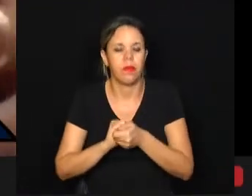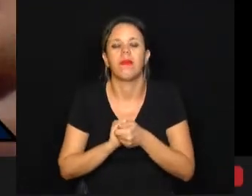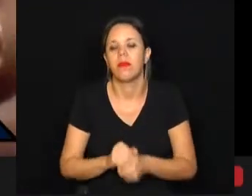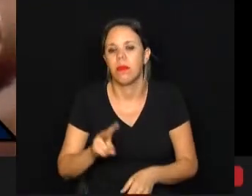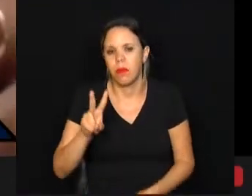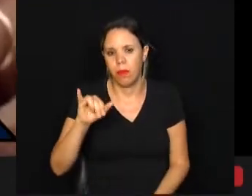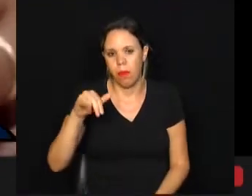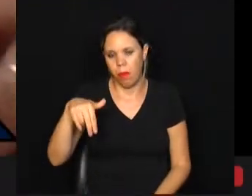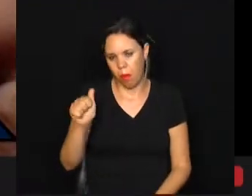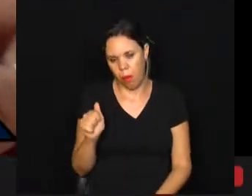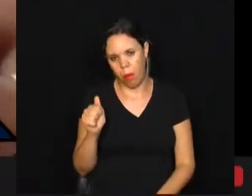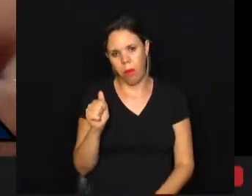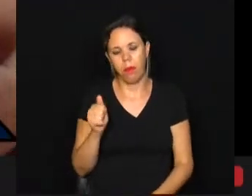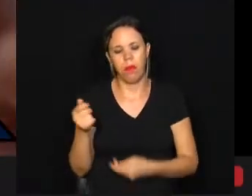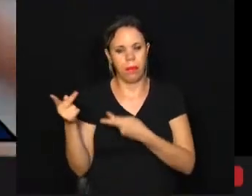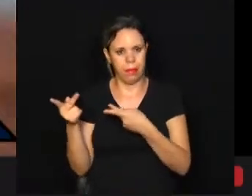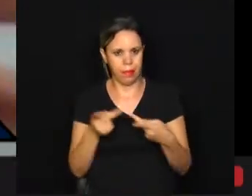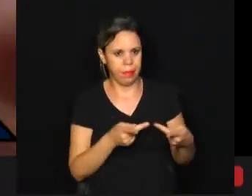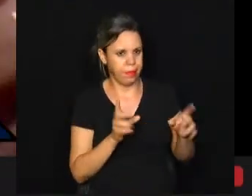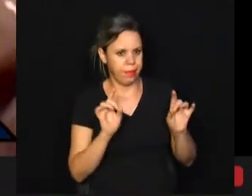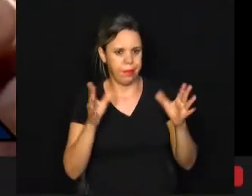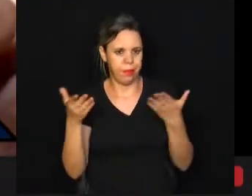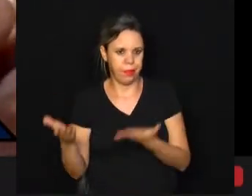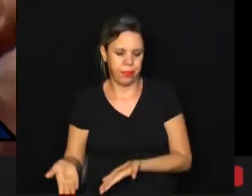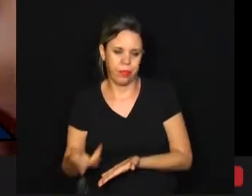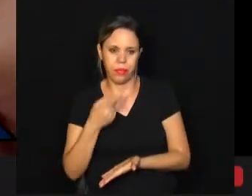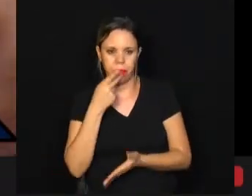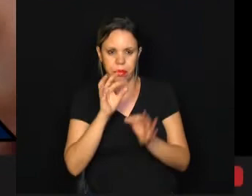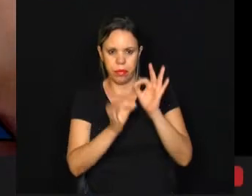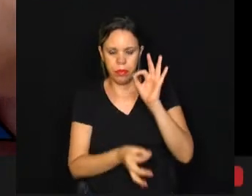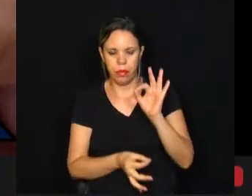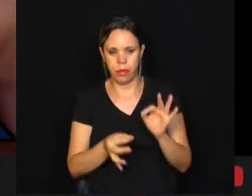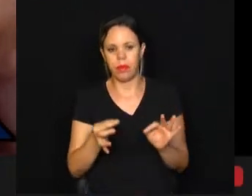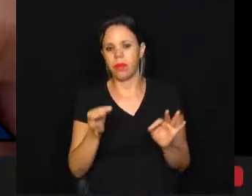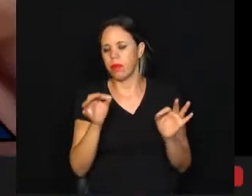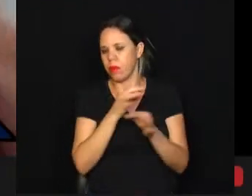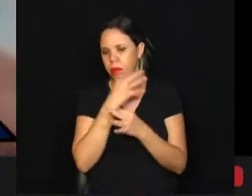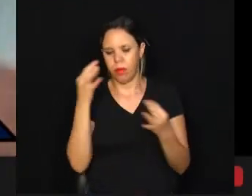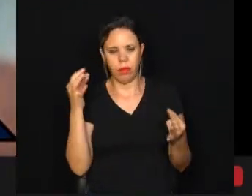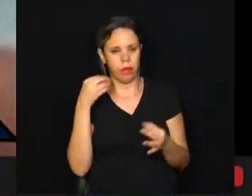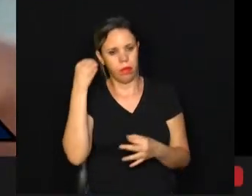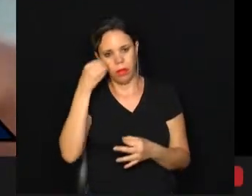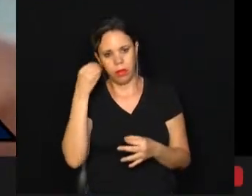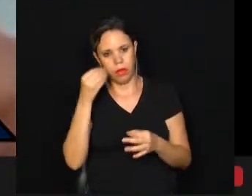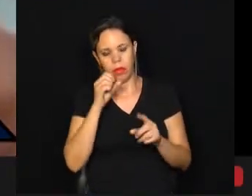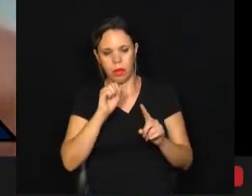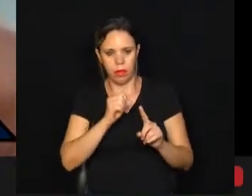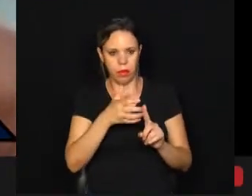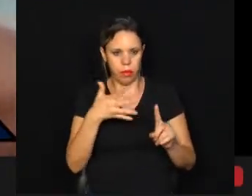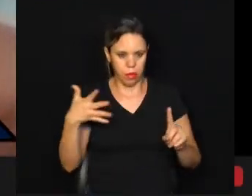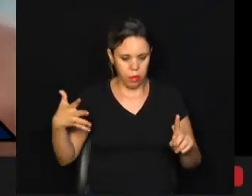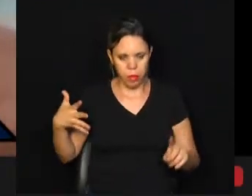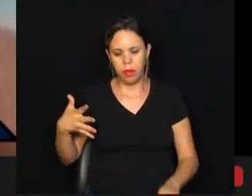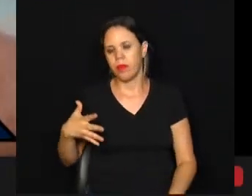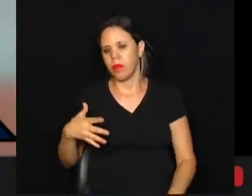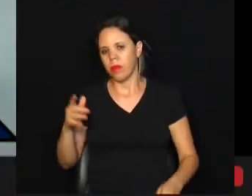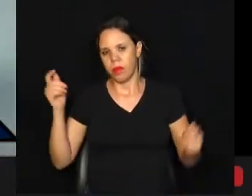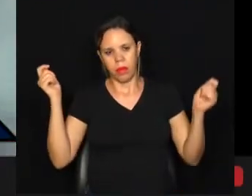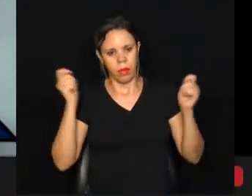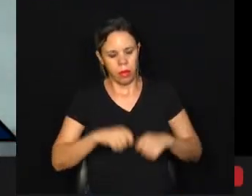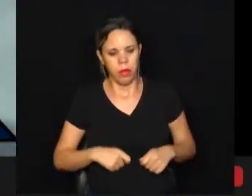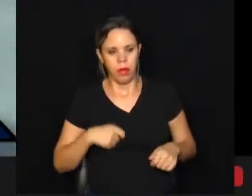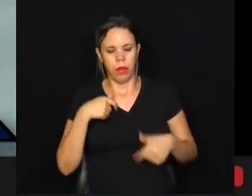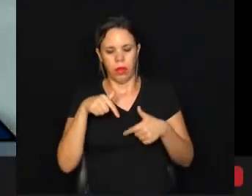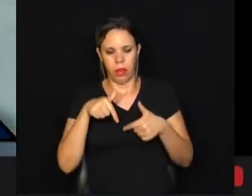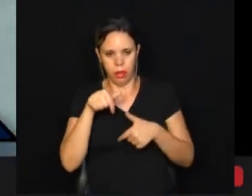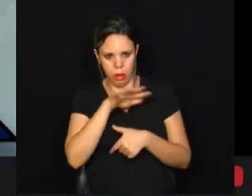Viana, convidada, que falou com bastante lucidez, explanou muito bem o potencial aí da